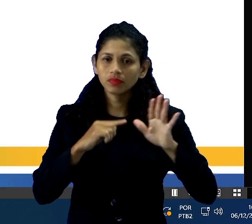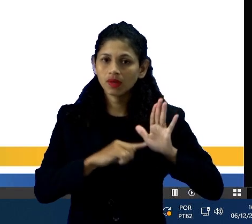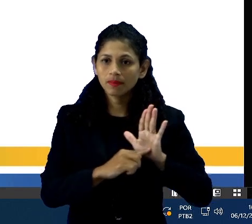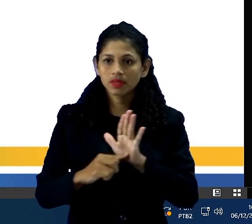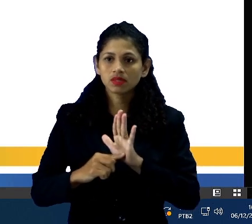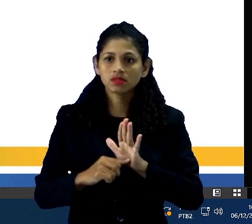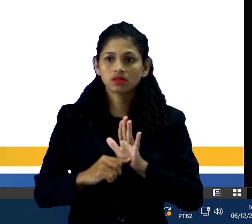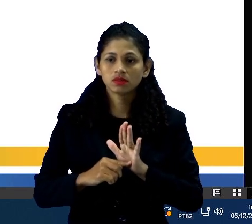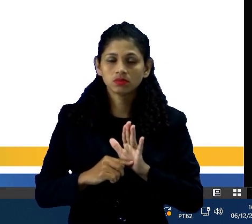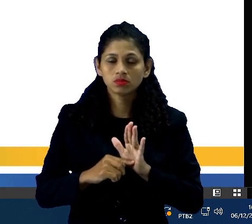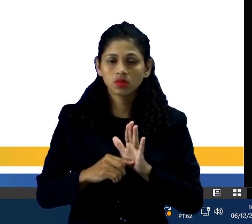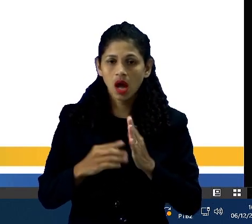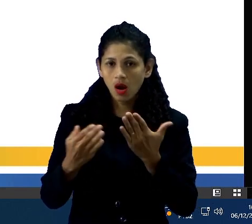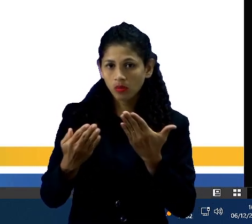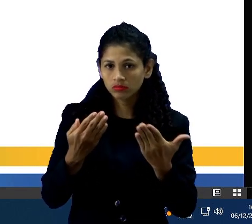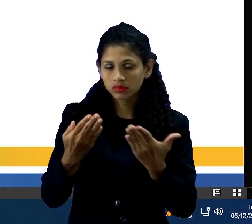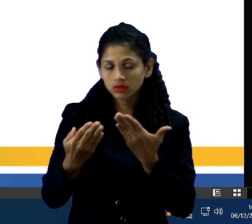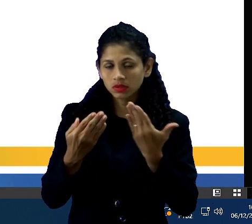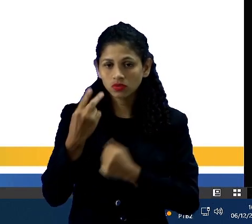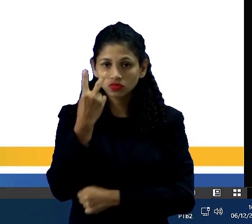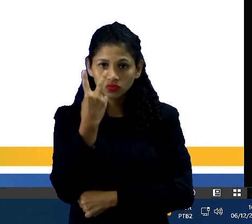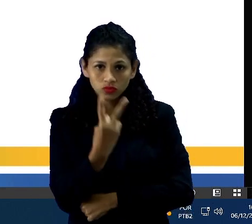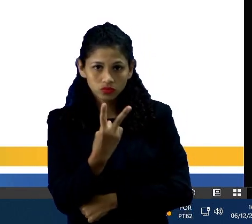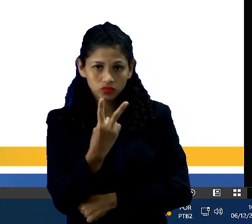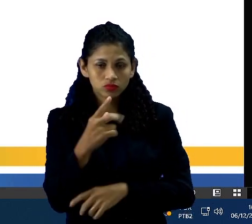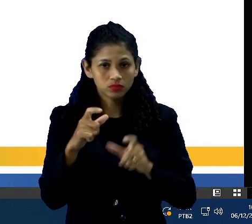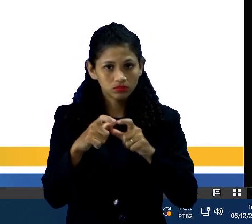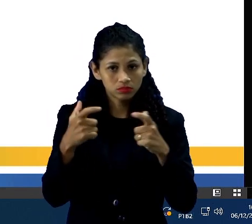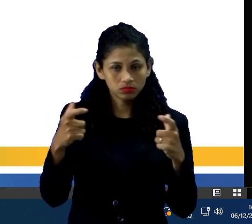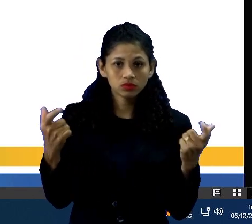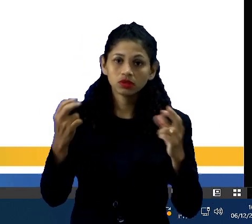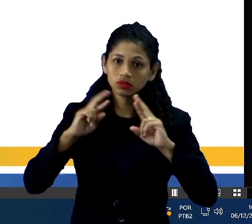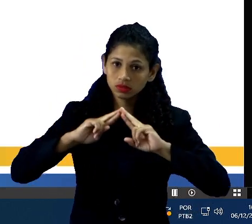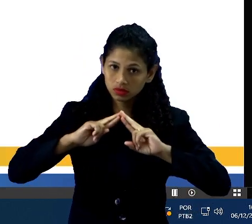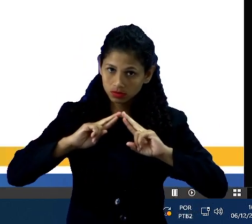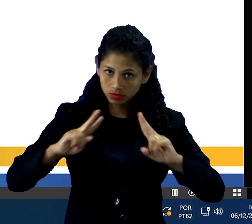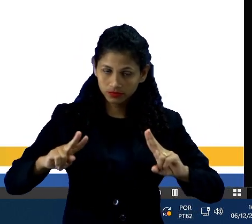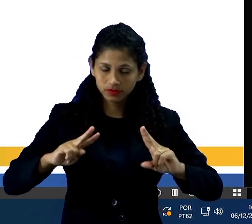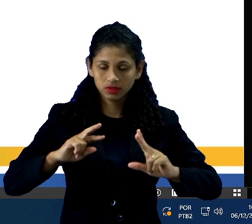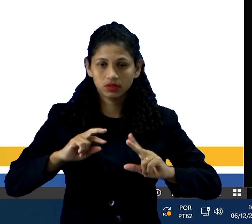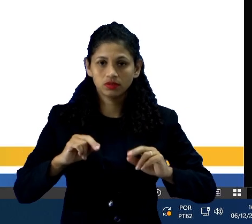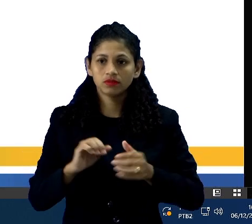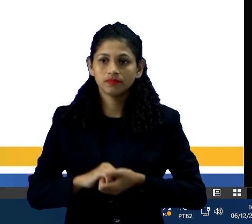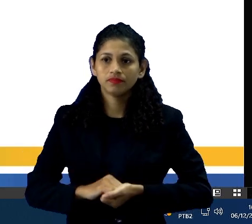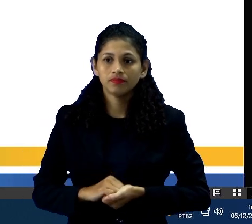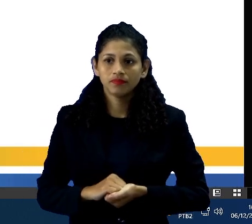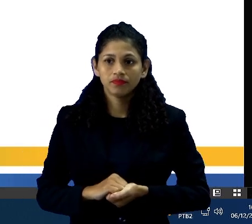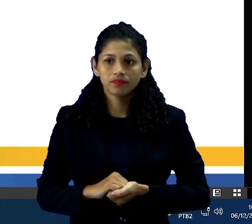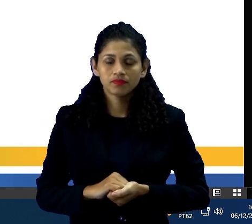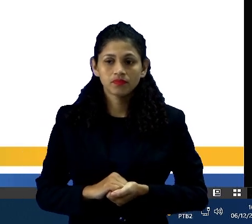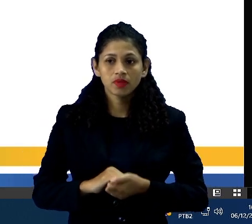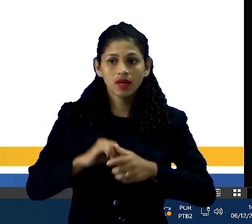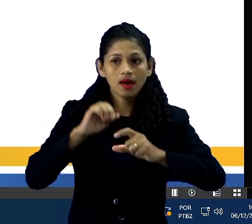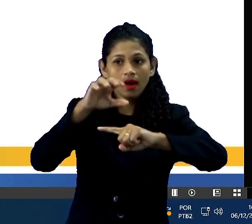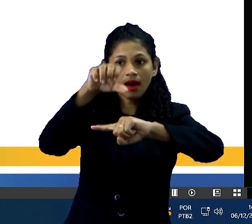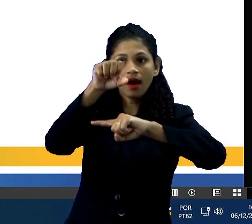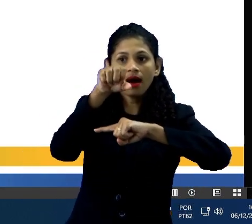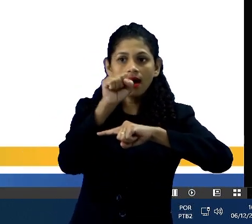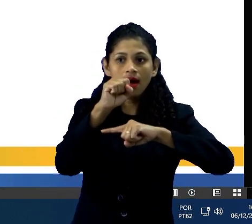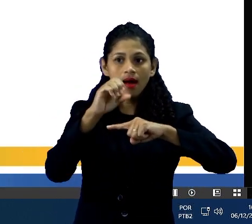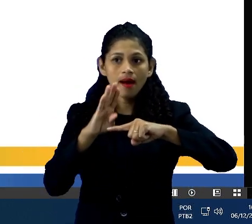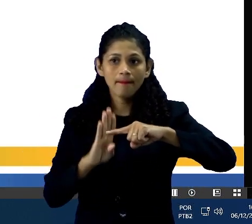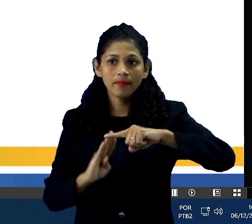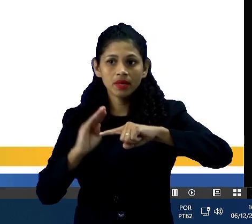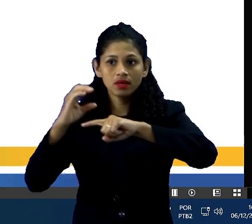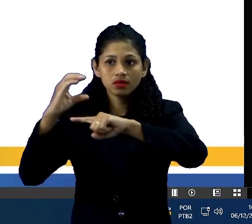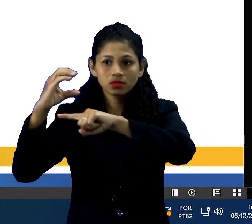a comparação de duas grandezas em diferentes situações. Nós temos aí em forma de fração A sobre B igual a C sobre